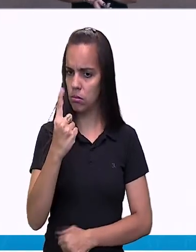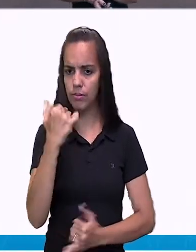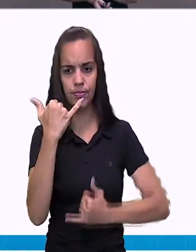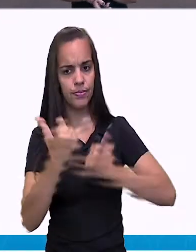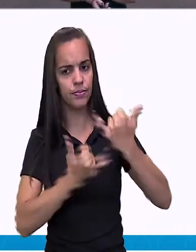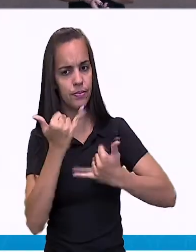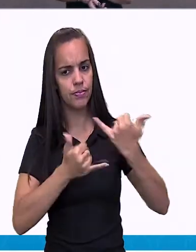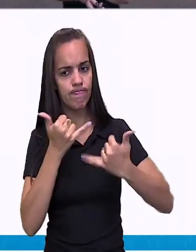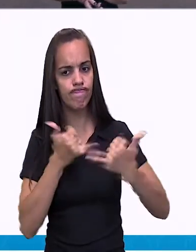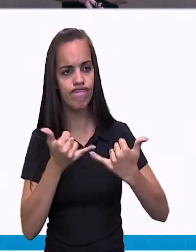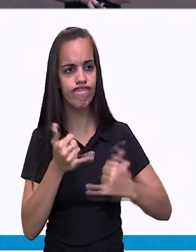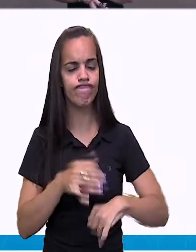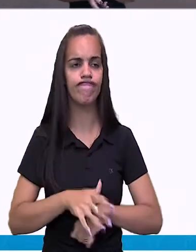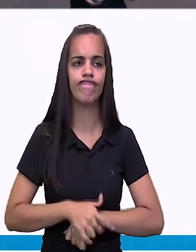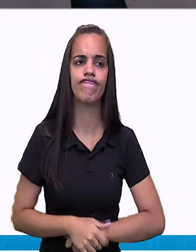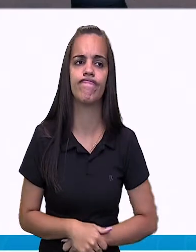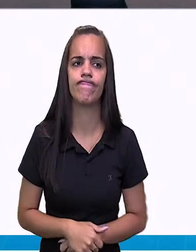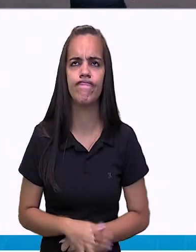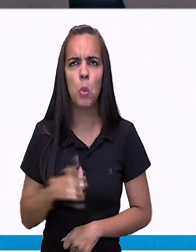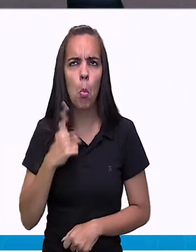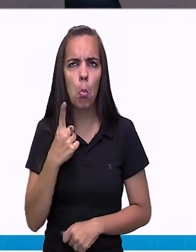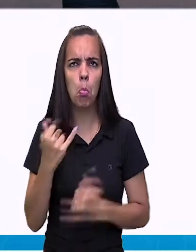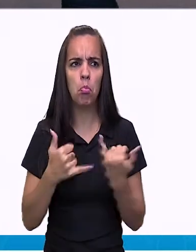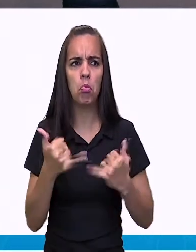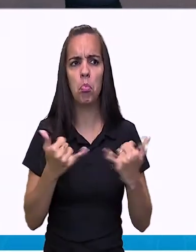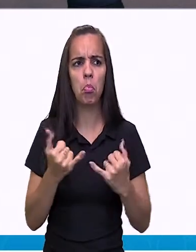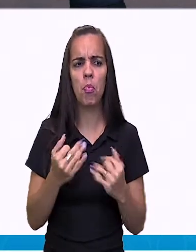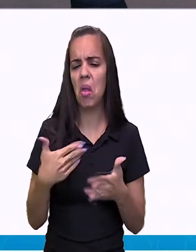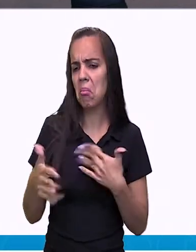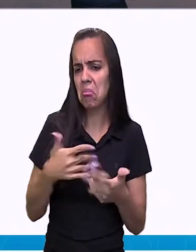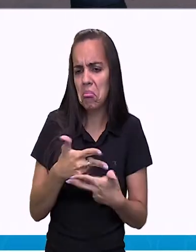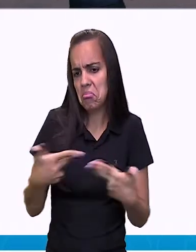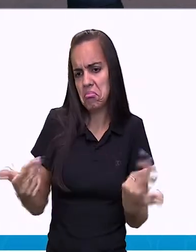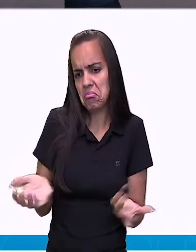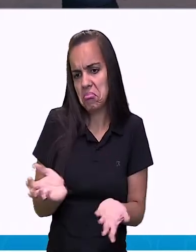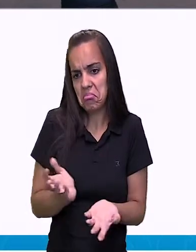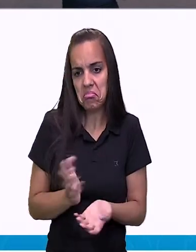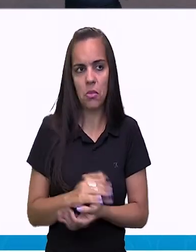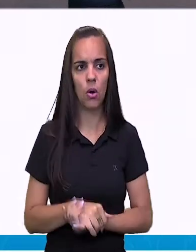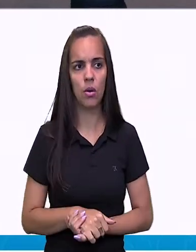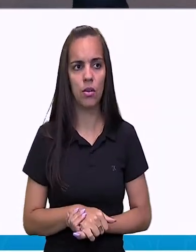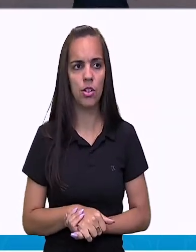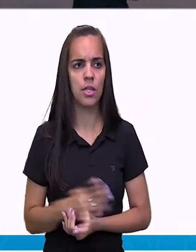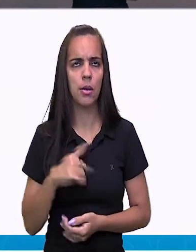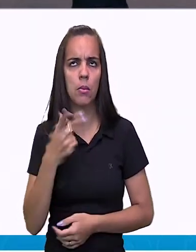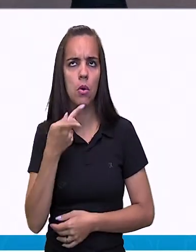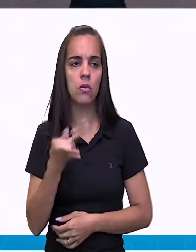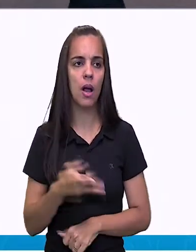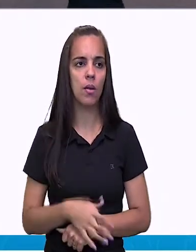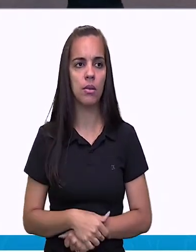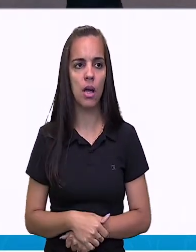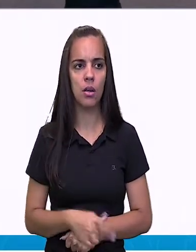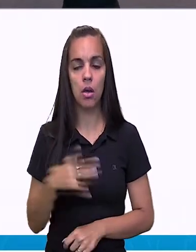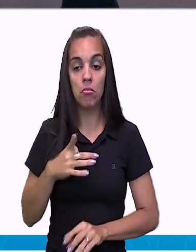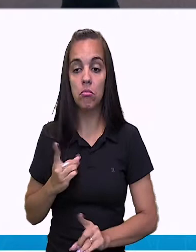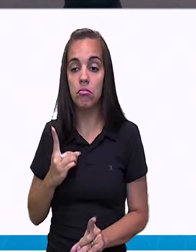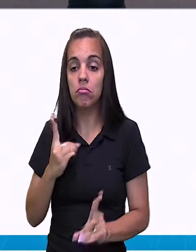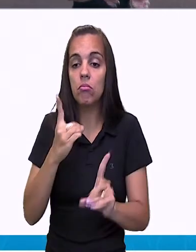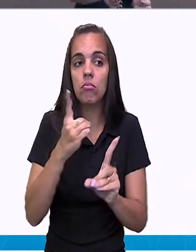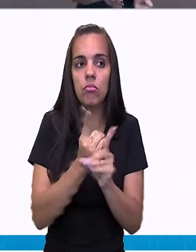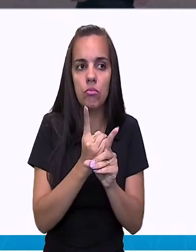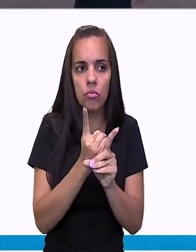brinquedo, bem, um brinquedo pode ser um qualquer. Eu posso dizer, encontrei